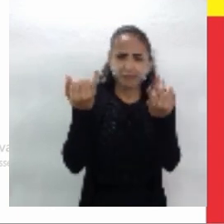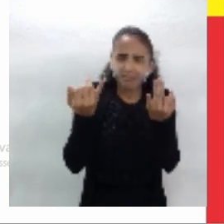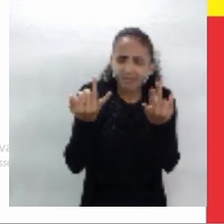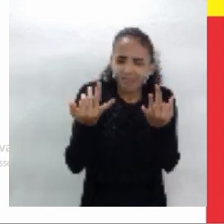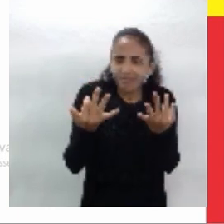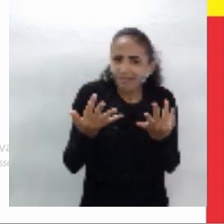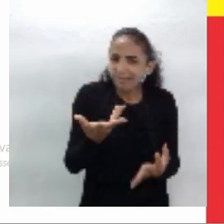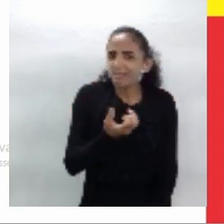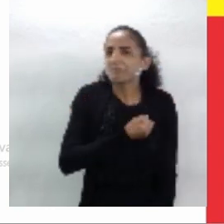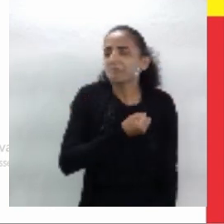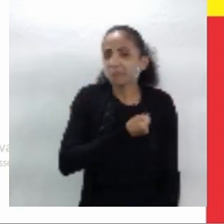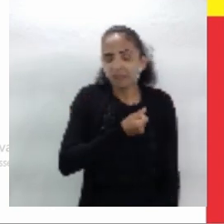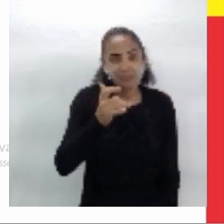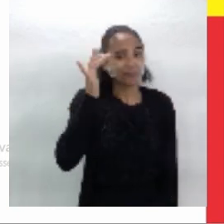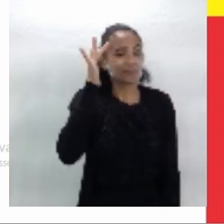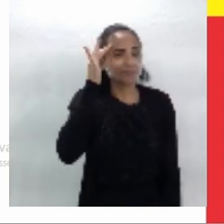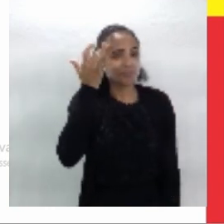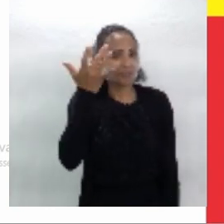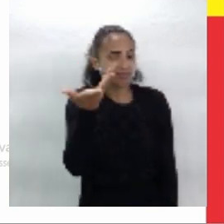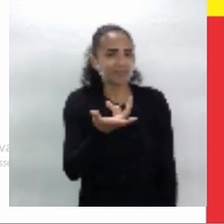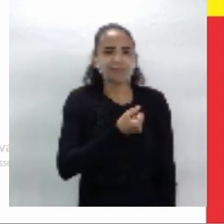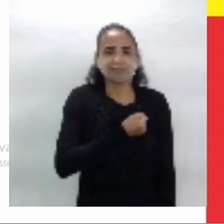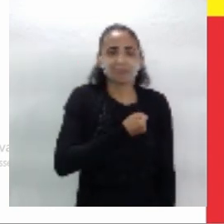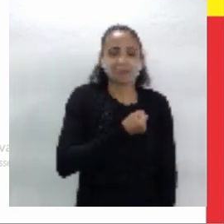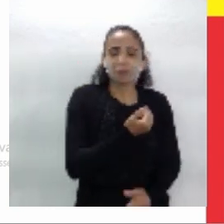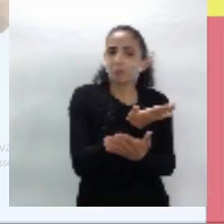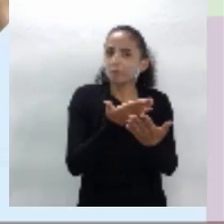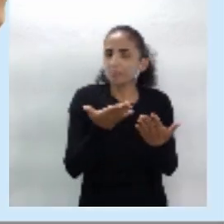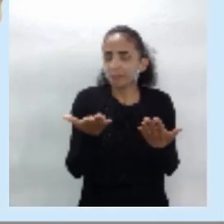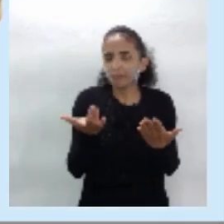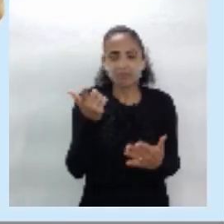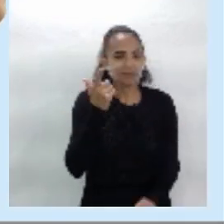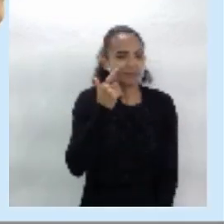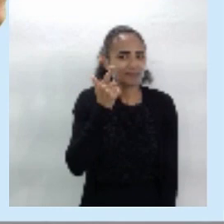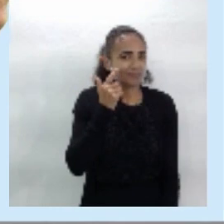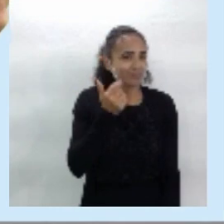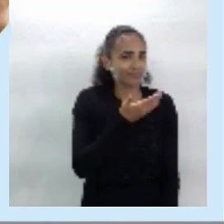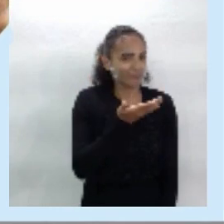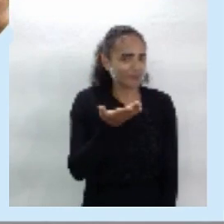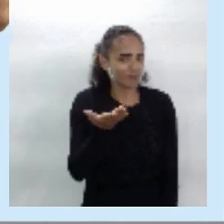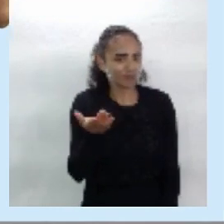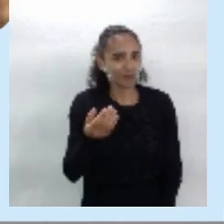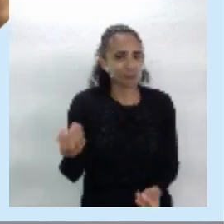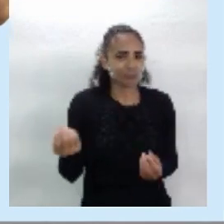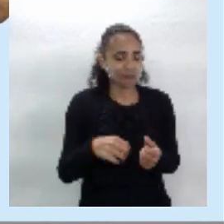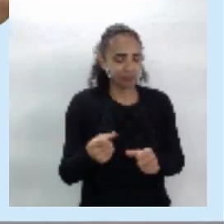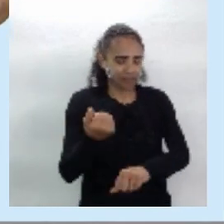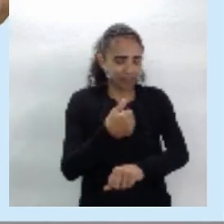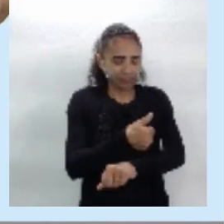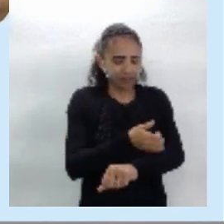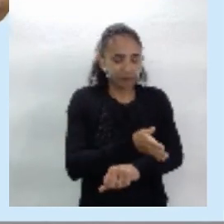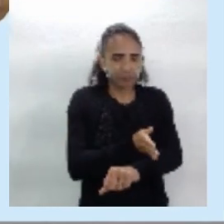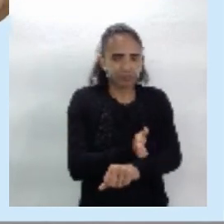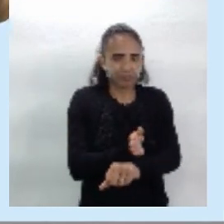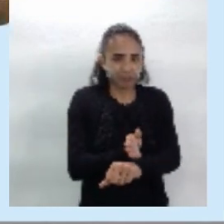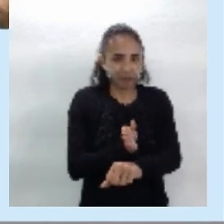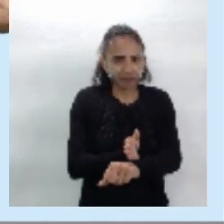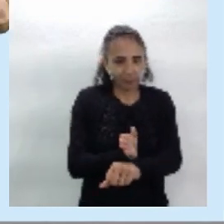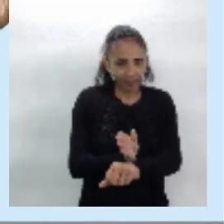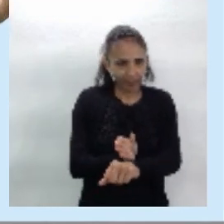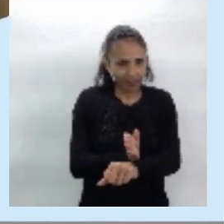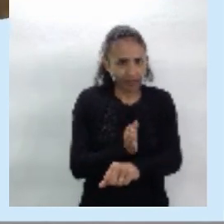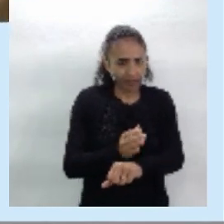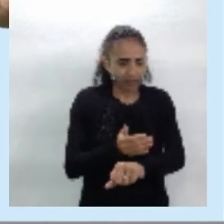que acontece com os números. Então, ó, veja o seguinte, aqui ao lado está o relógio. Então, no lado direito,